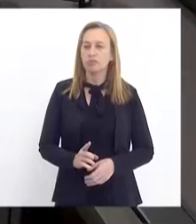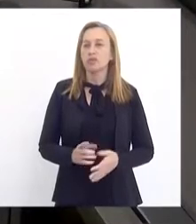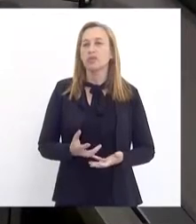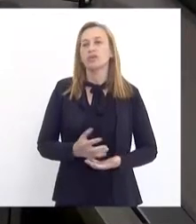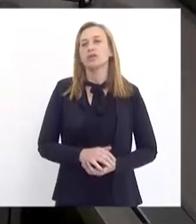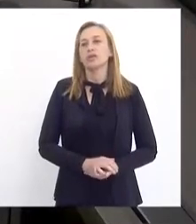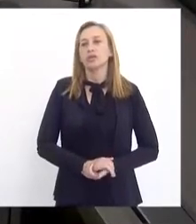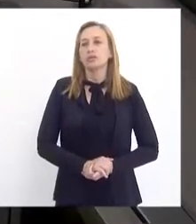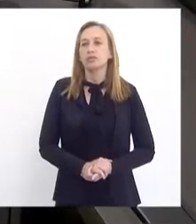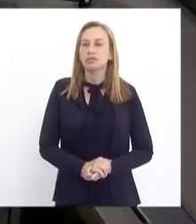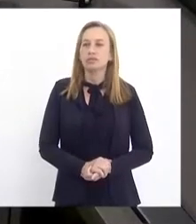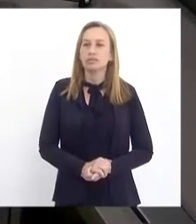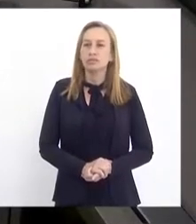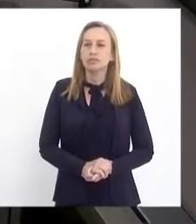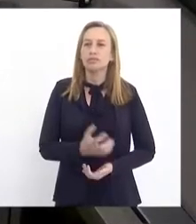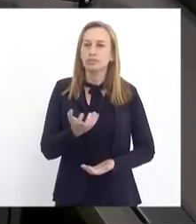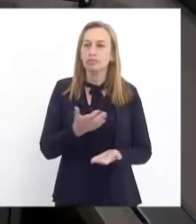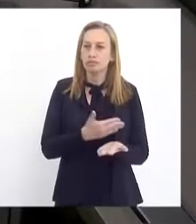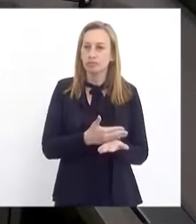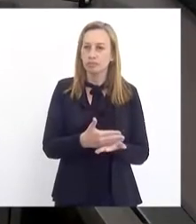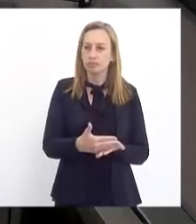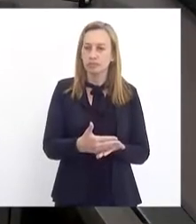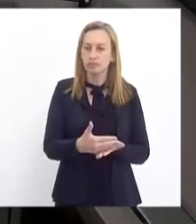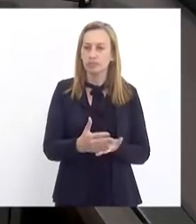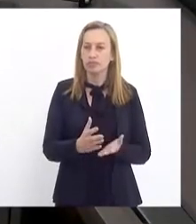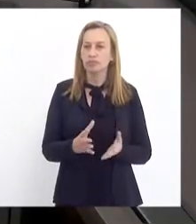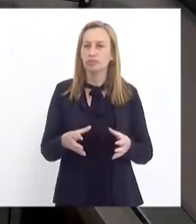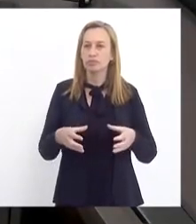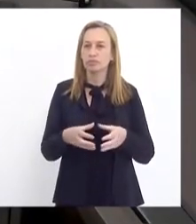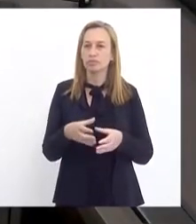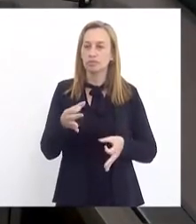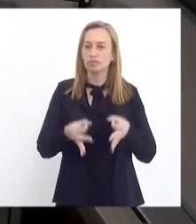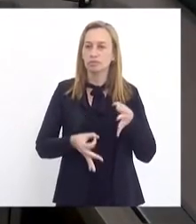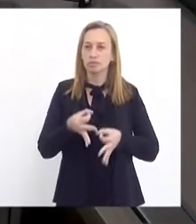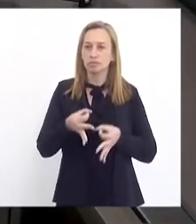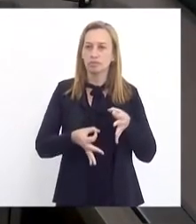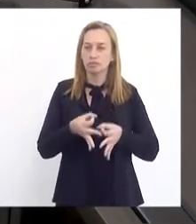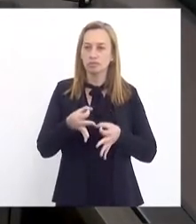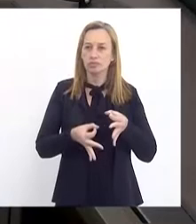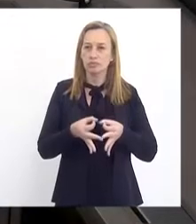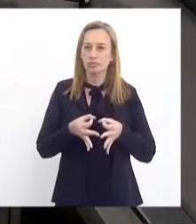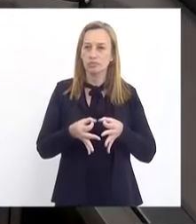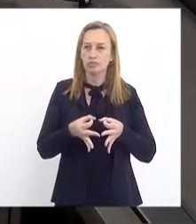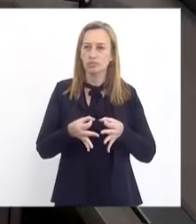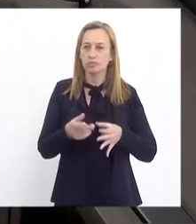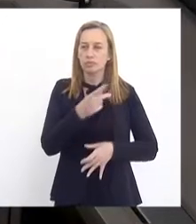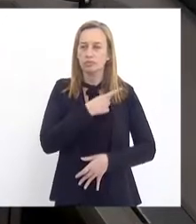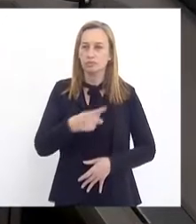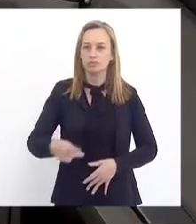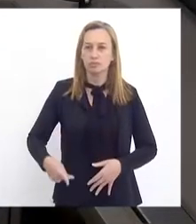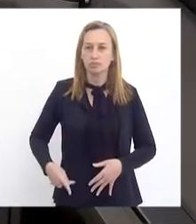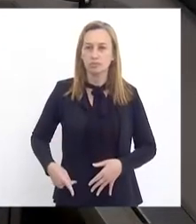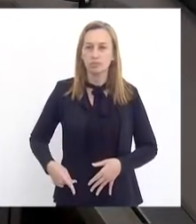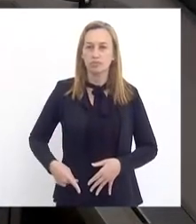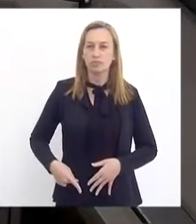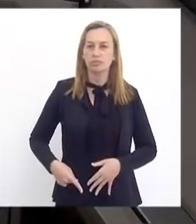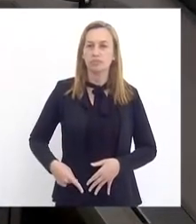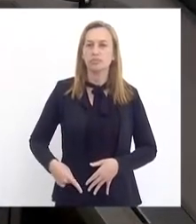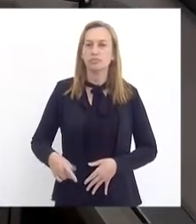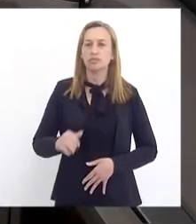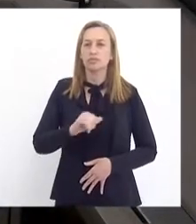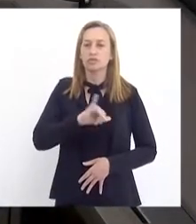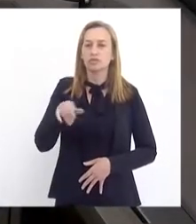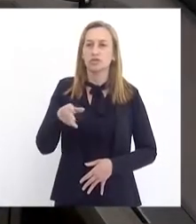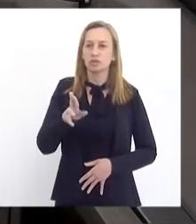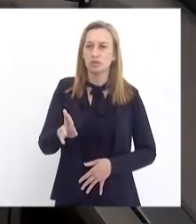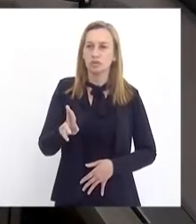queria iniciar hoje a reunião da Comissão de Constituição e Justiça saudando o presidente interino da Alerje, deputado Jair Bittencourt, que